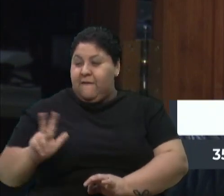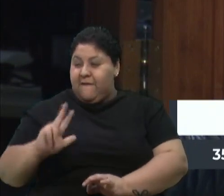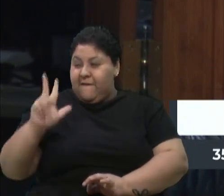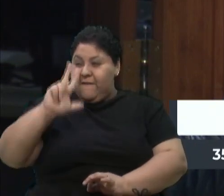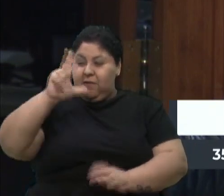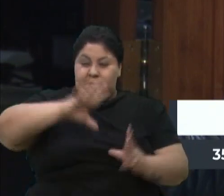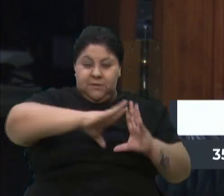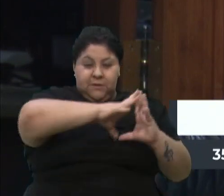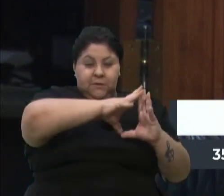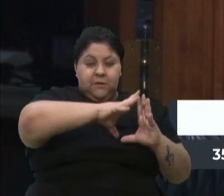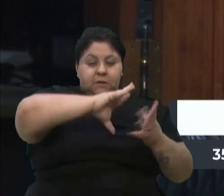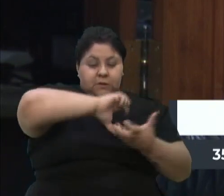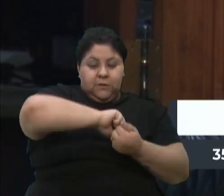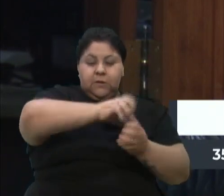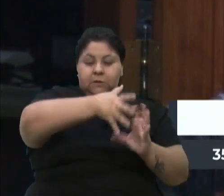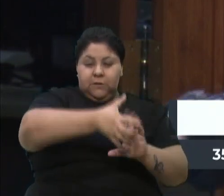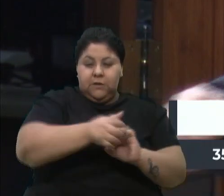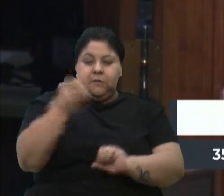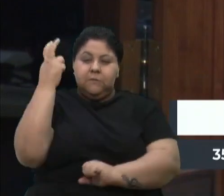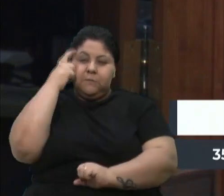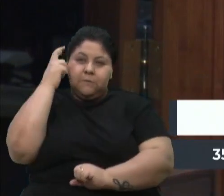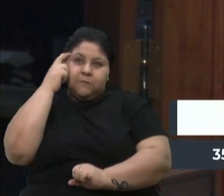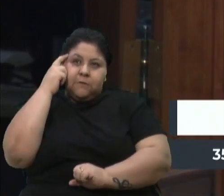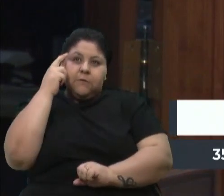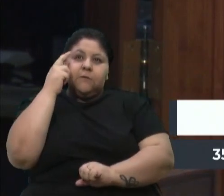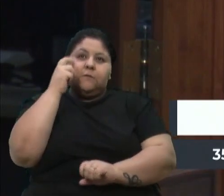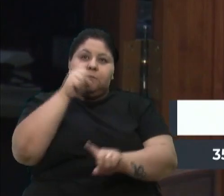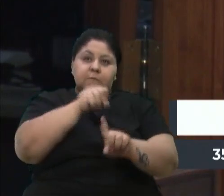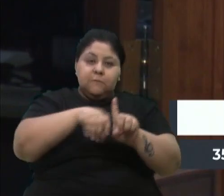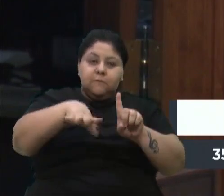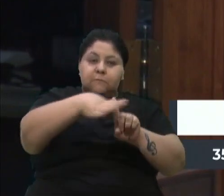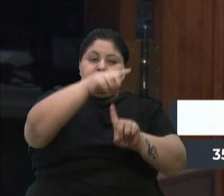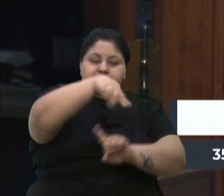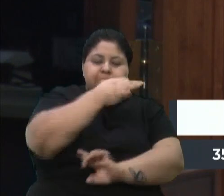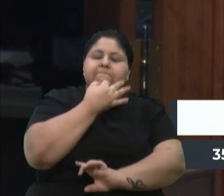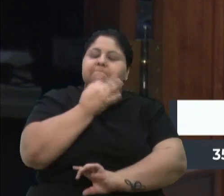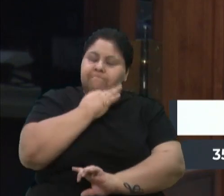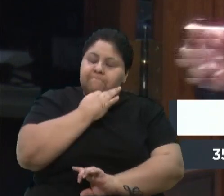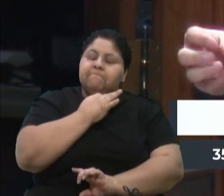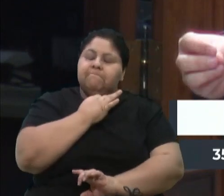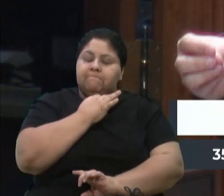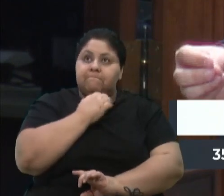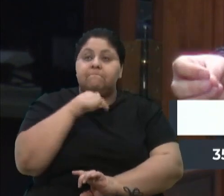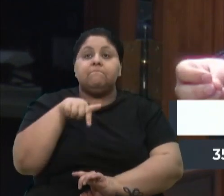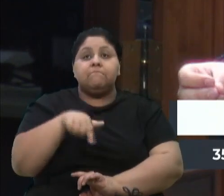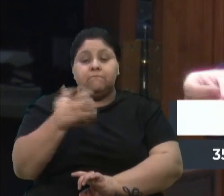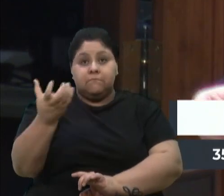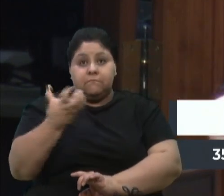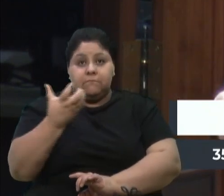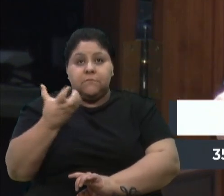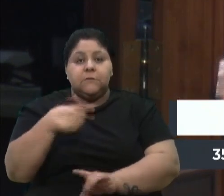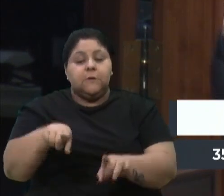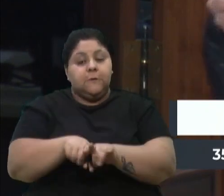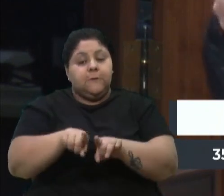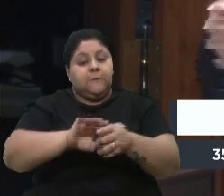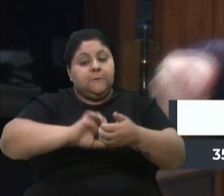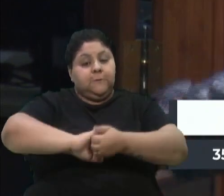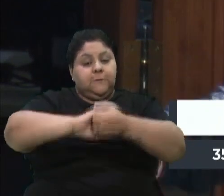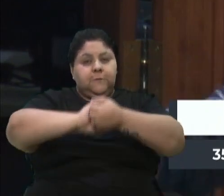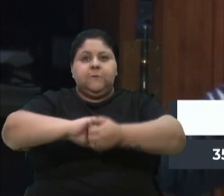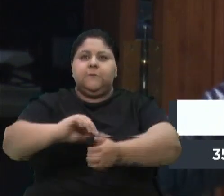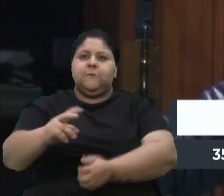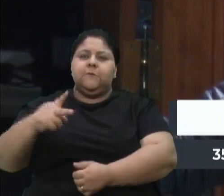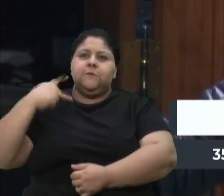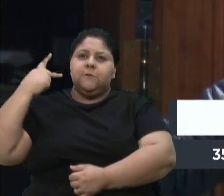cultura e do meio social de Caxias do Sul. Quero aqui cumprimentar, o vereador Lucas já trouxe um voto